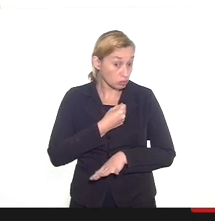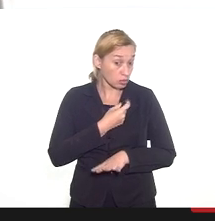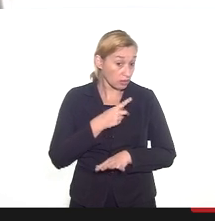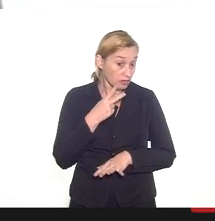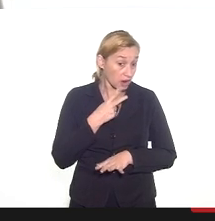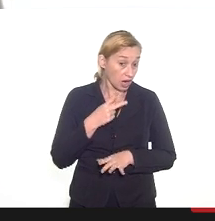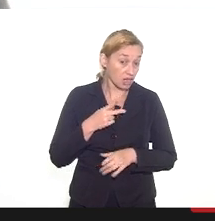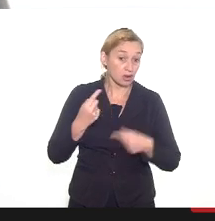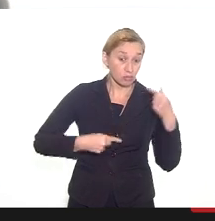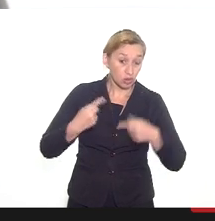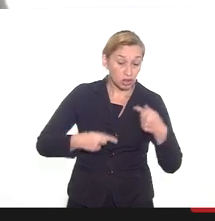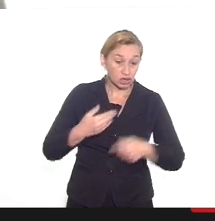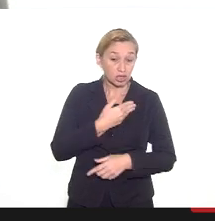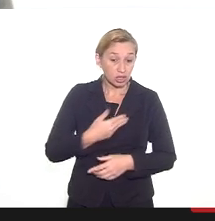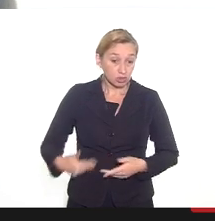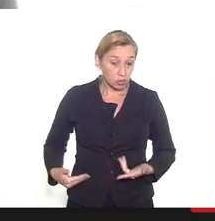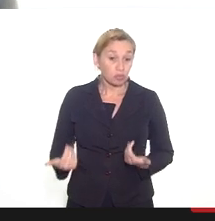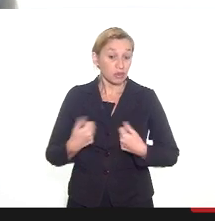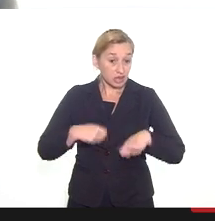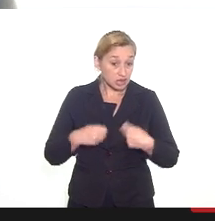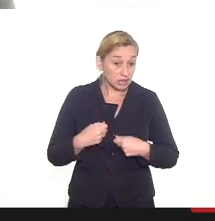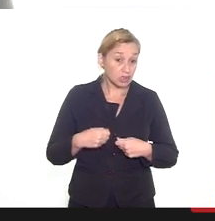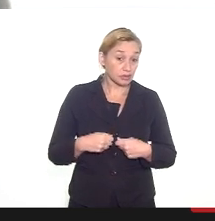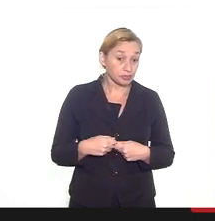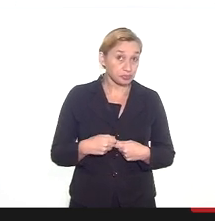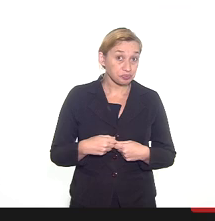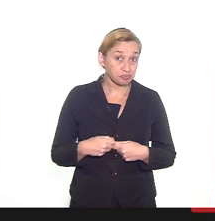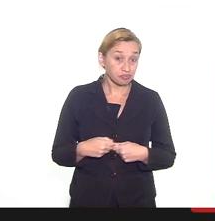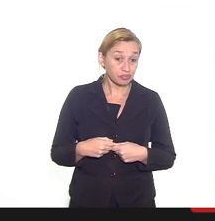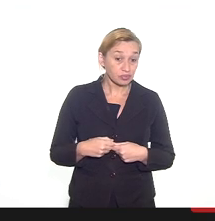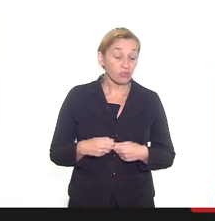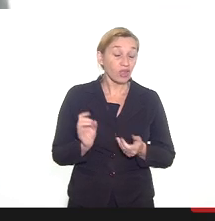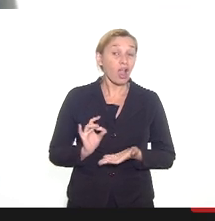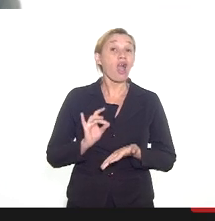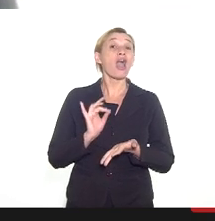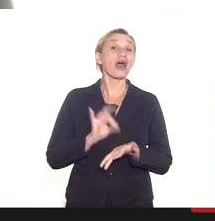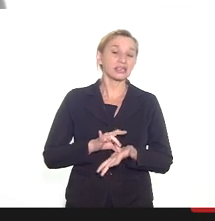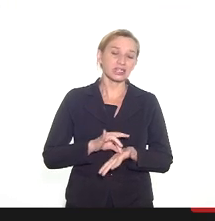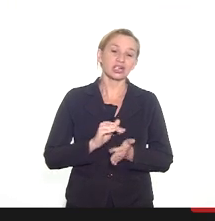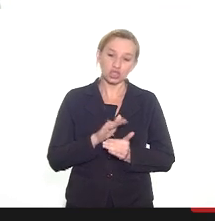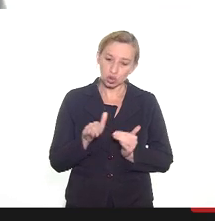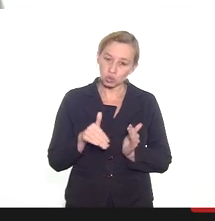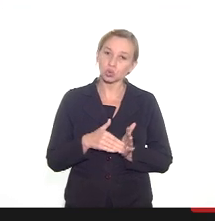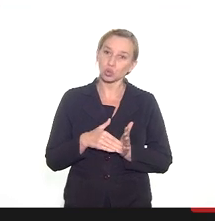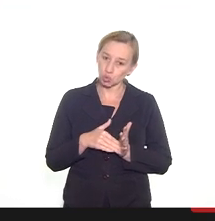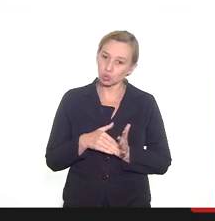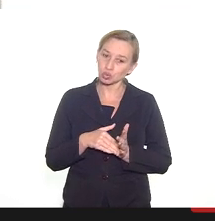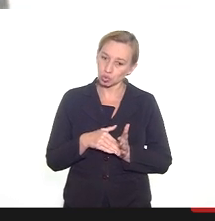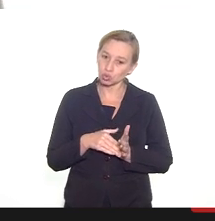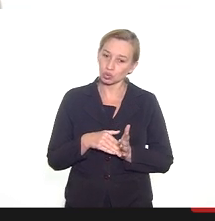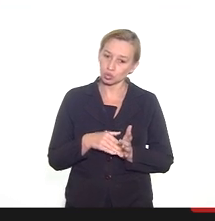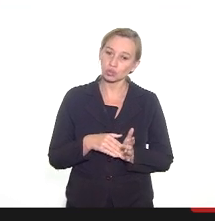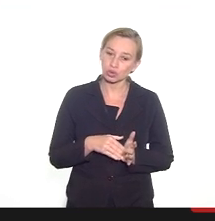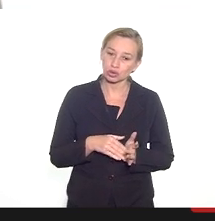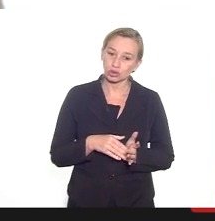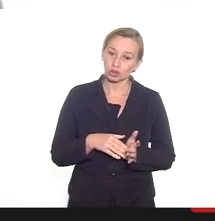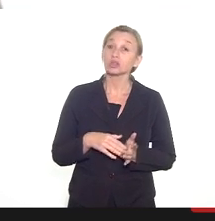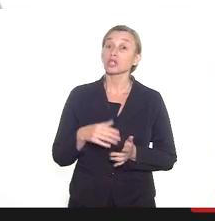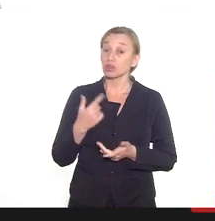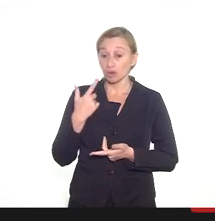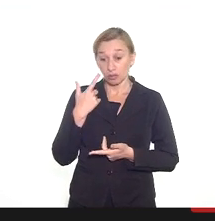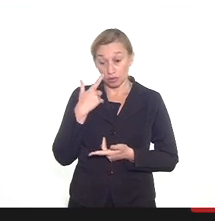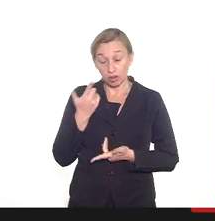fomentar políticas públicas, a gente tem que ter a realidade de todos, da situação que nós